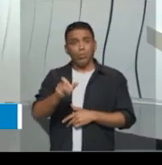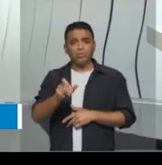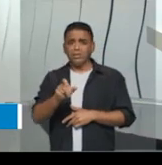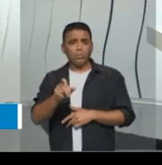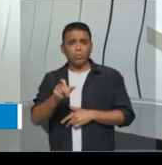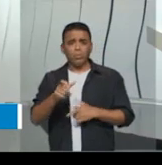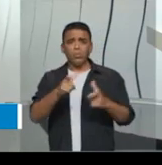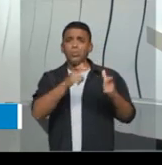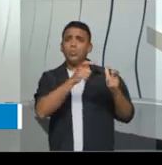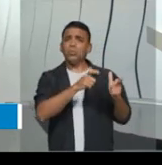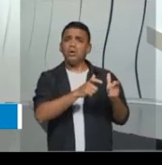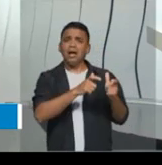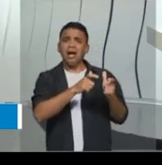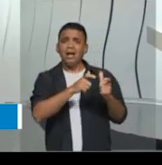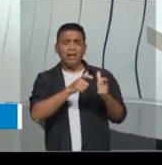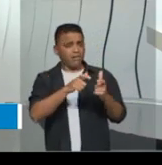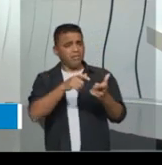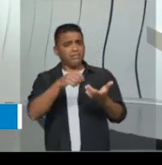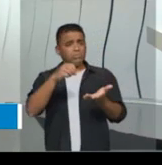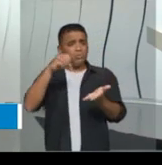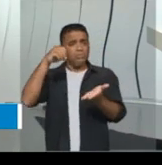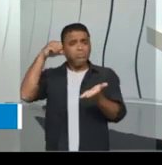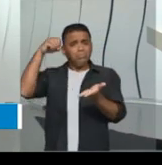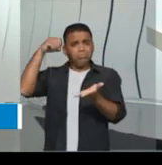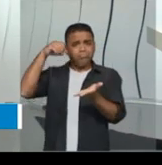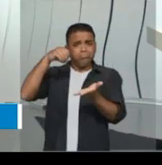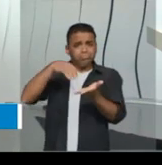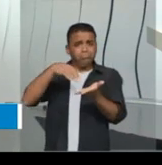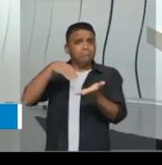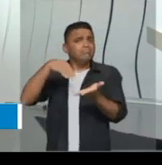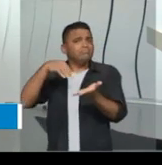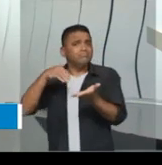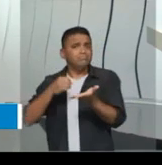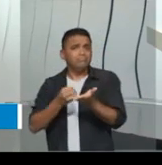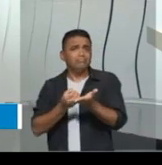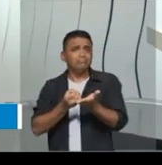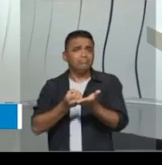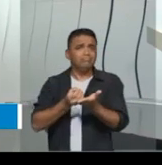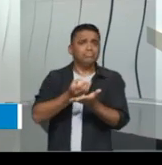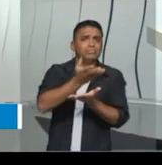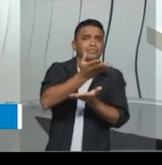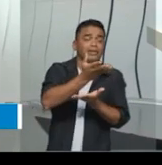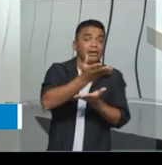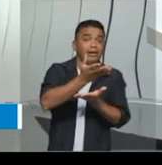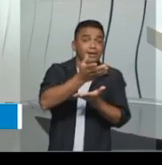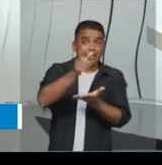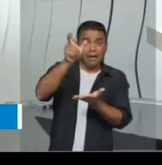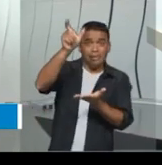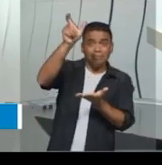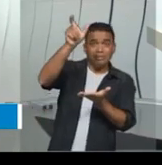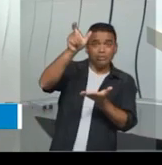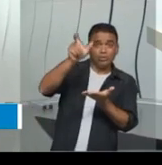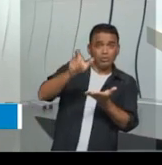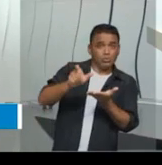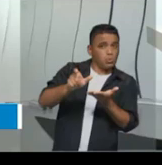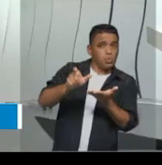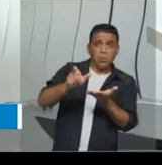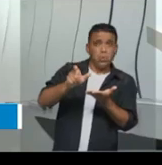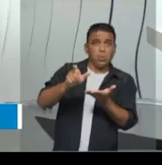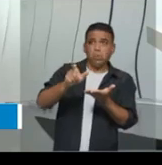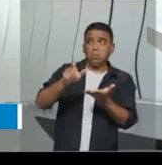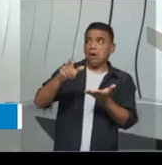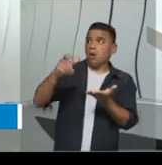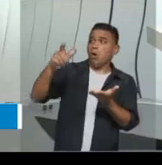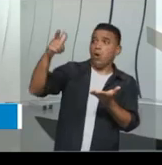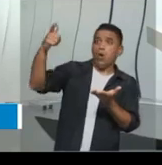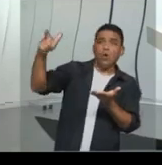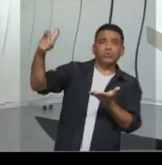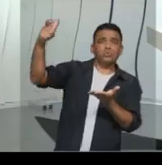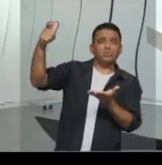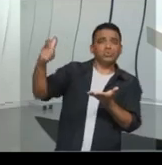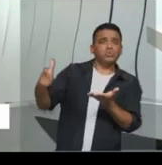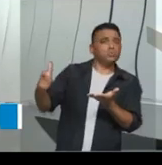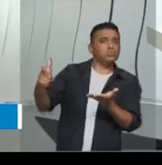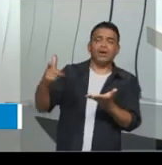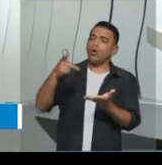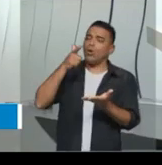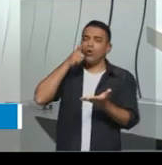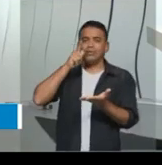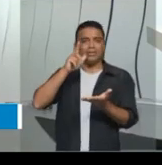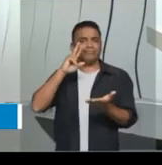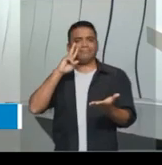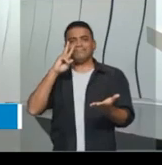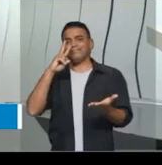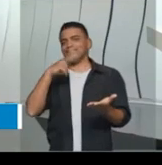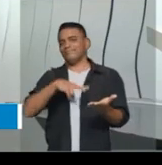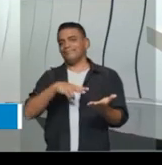raio que foi refletido. Aquela outra pessoa que não está no raio refletido não consegue